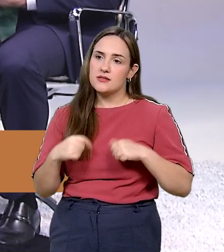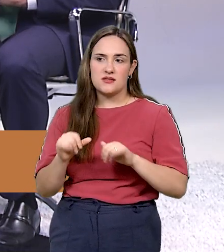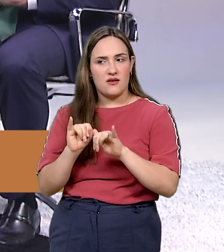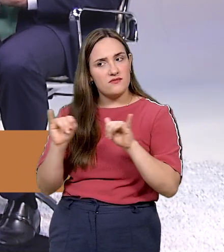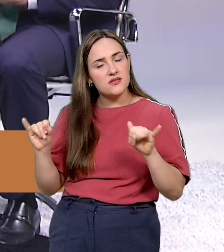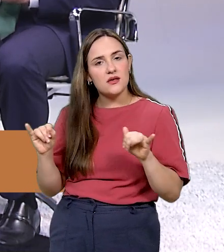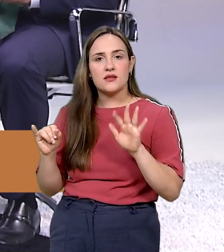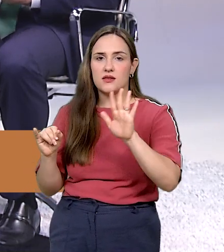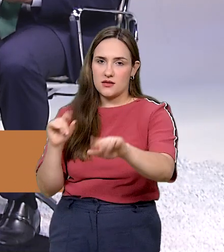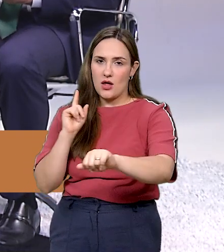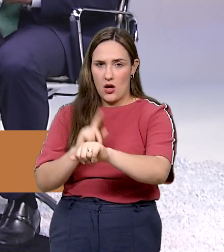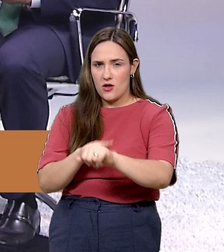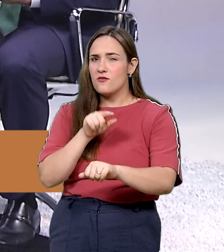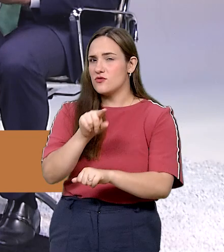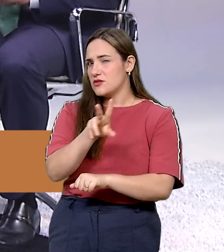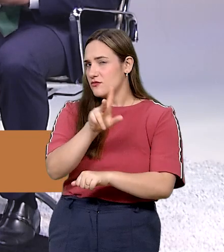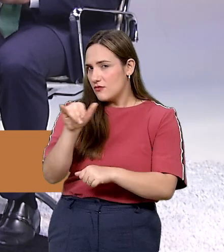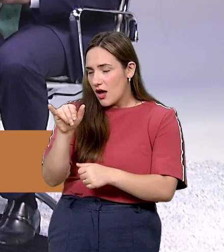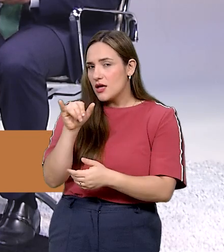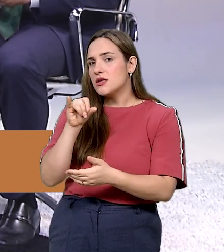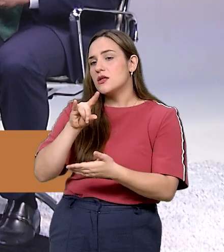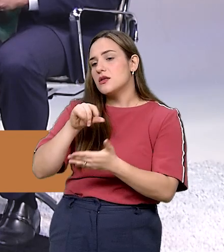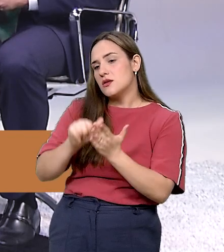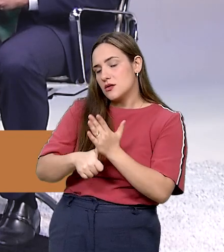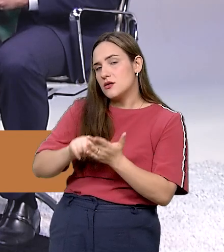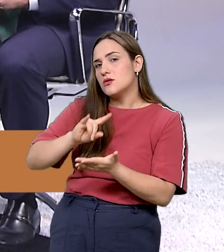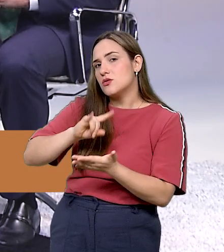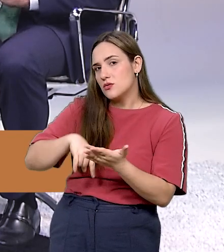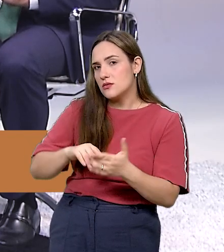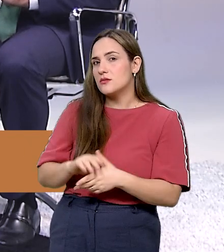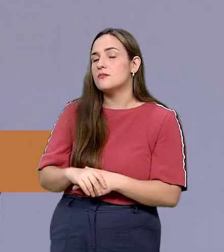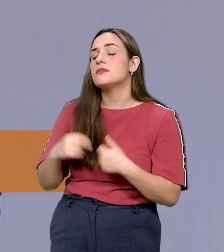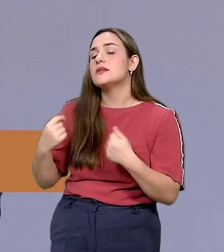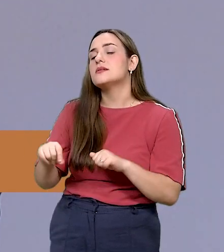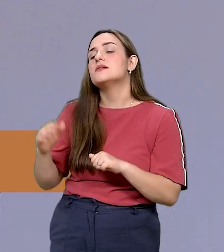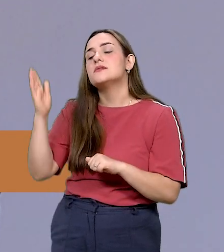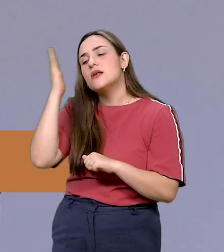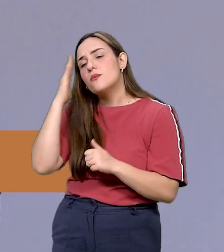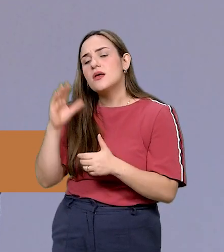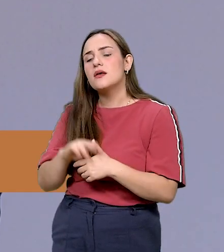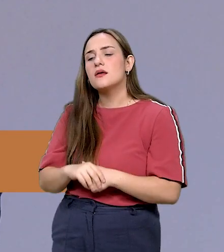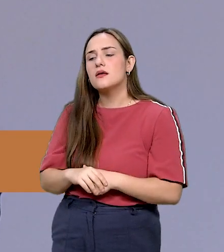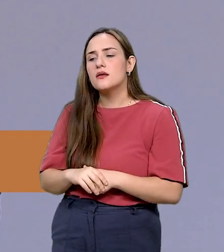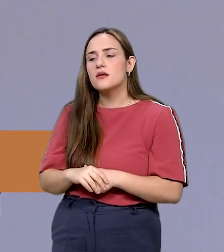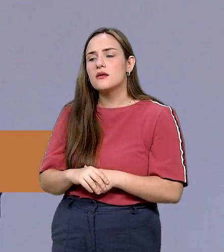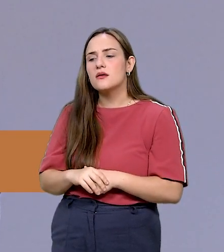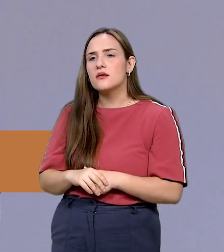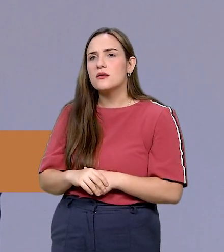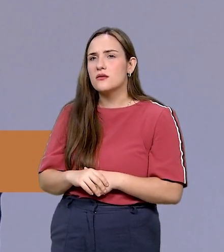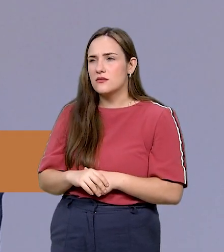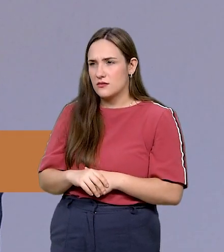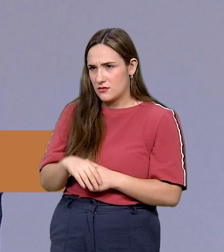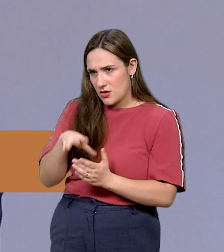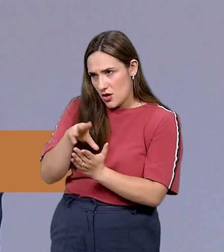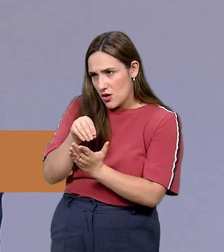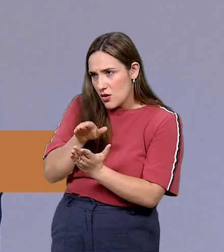pessoas de que, no momento que vai fornecer um documento, é importante identificar a data. Se você tirou cópia do documento, coloca